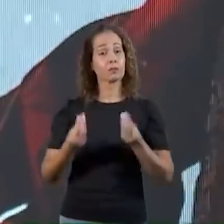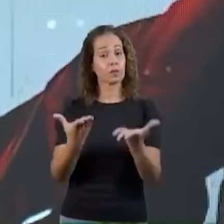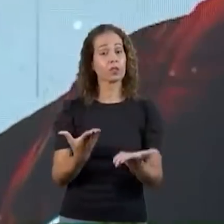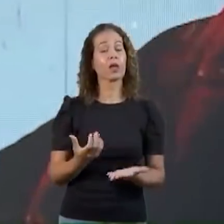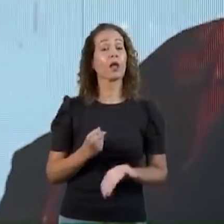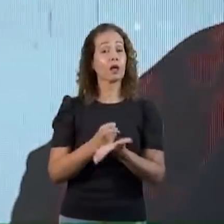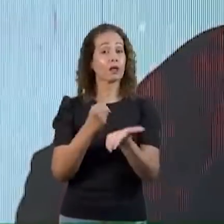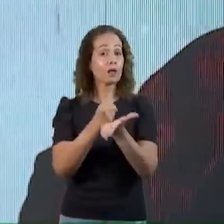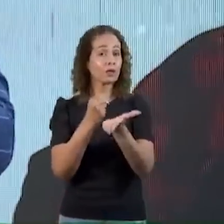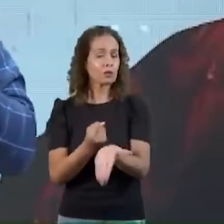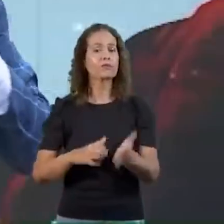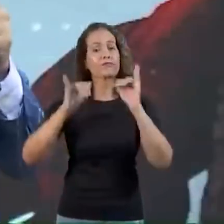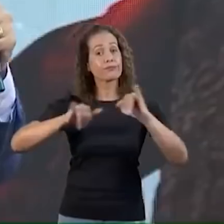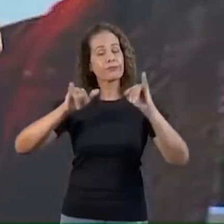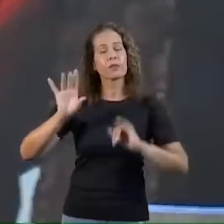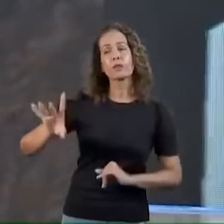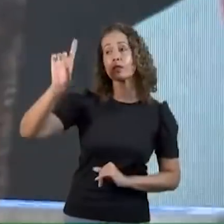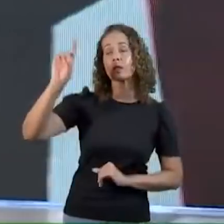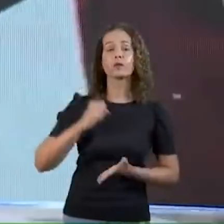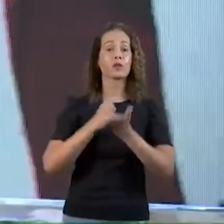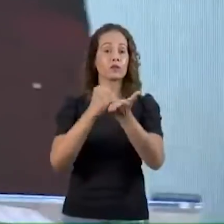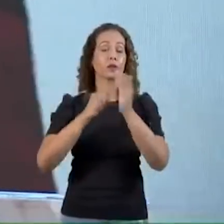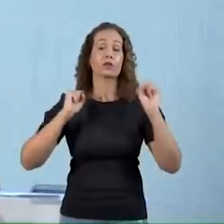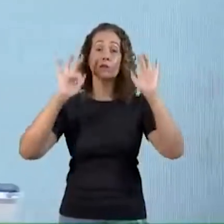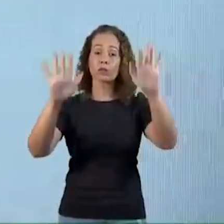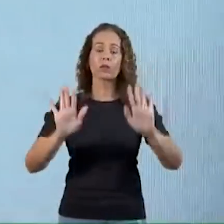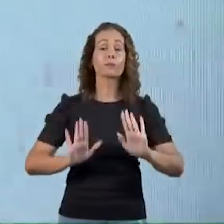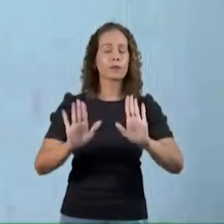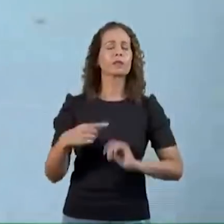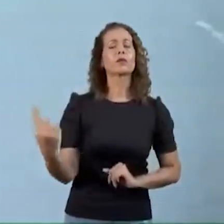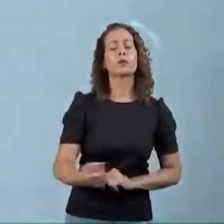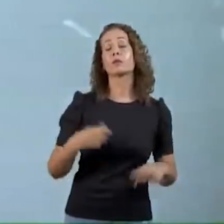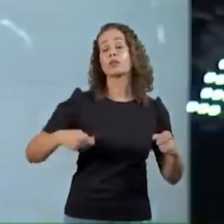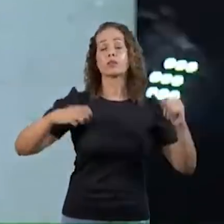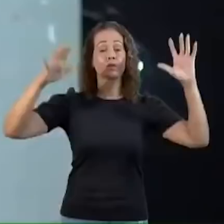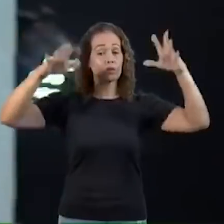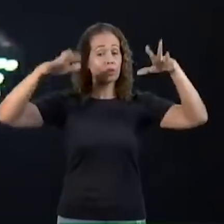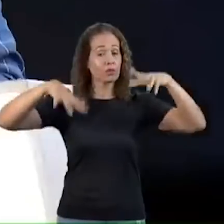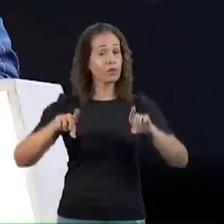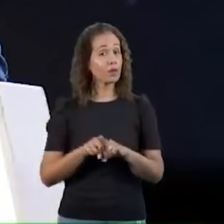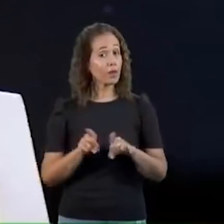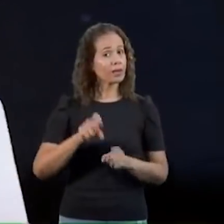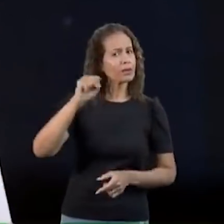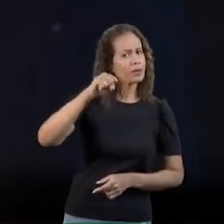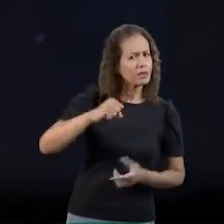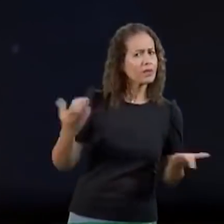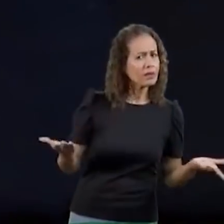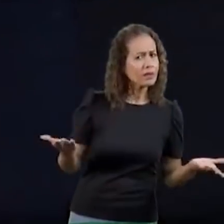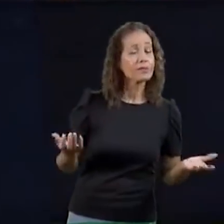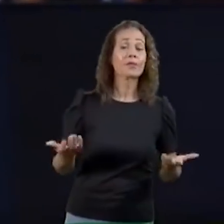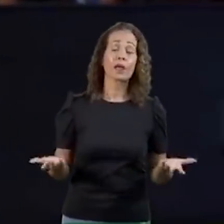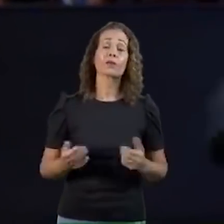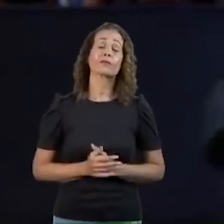nós declaramos que Deus vai ajudar e vai abençoar. Agora, nós precisamos da chuva também, sim ou não? Precisamos,